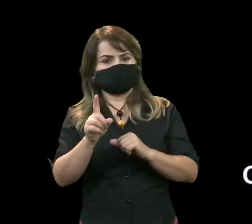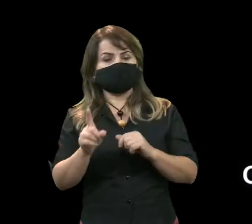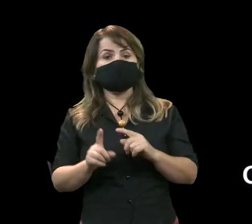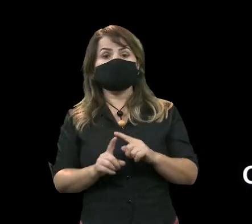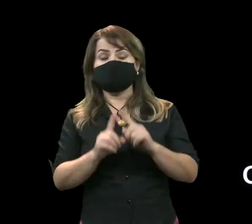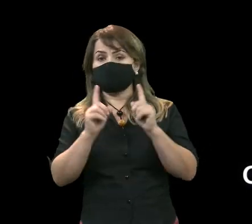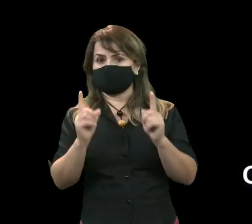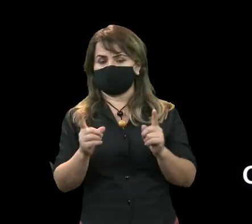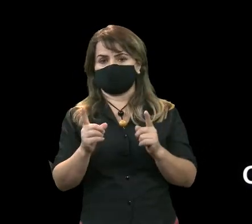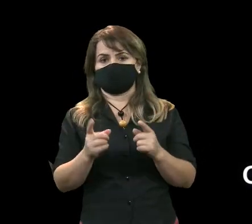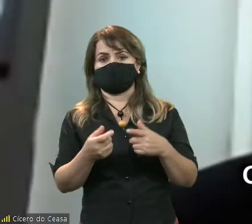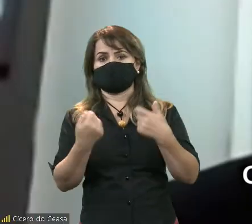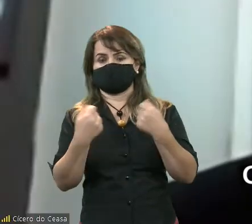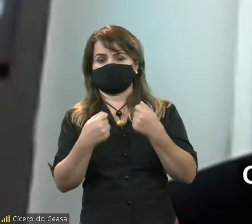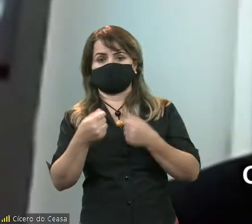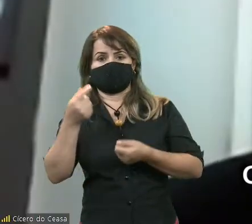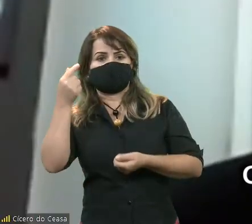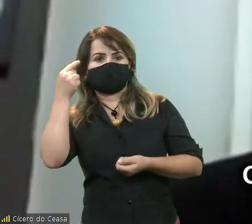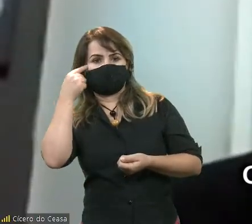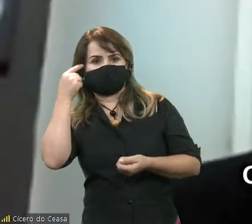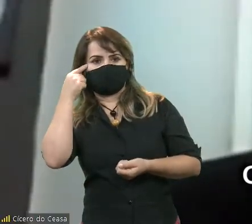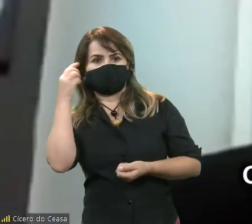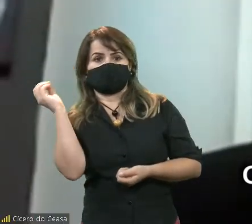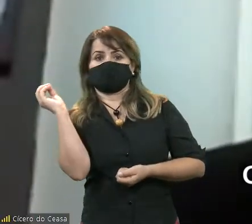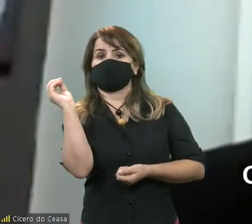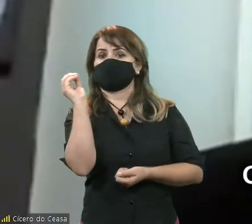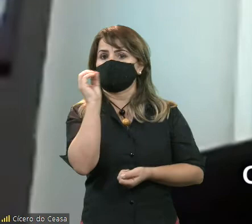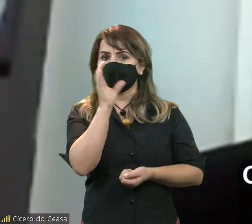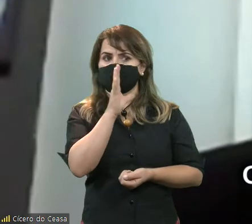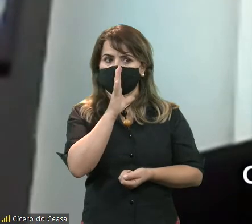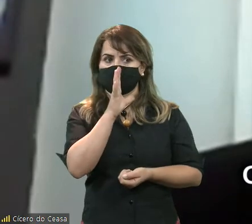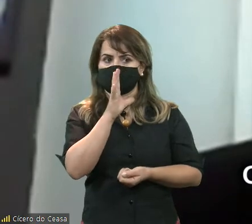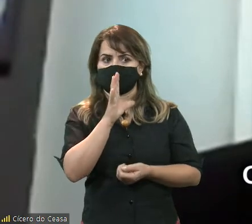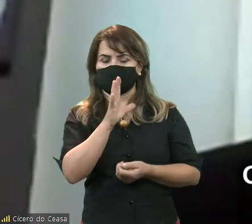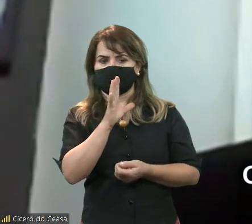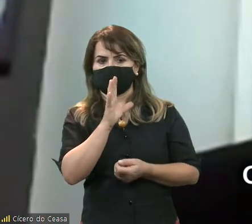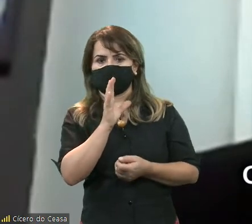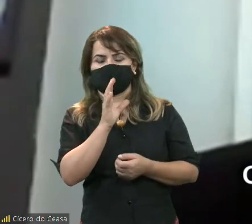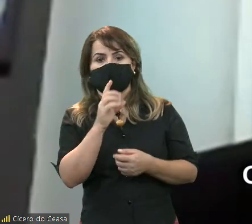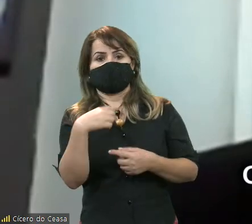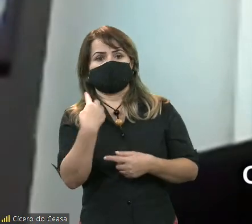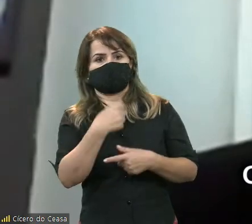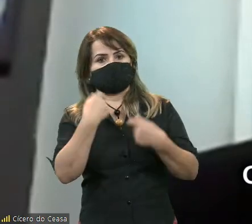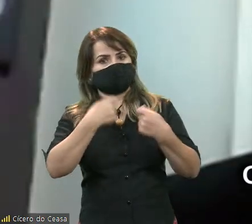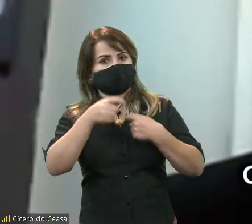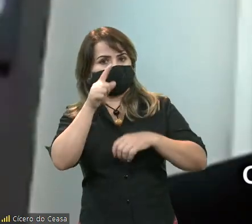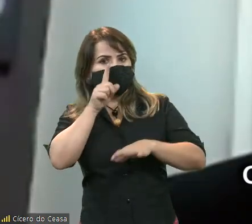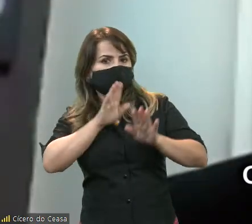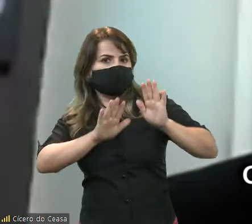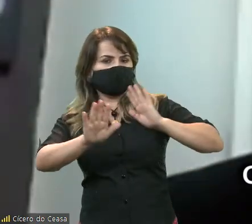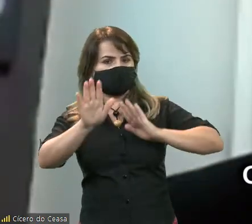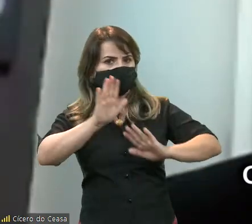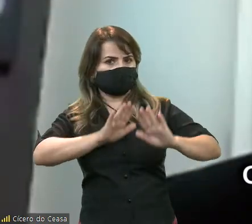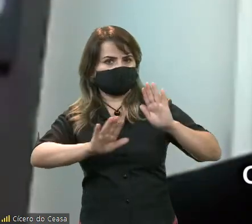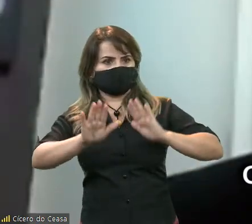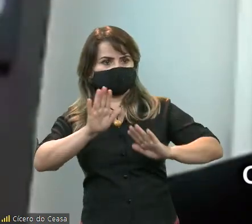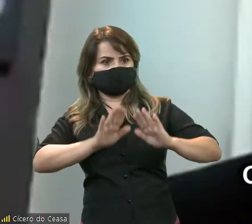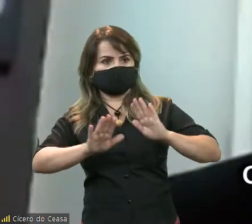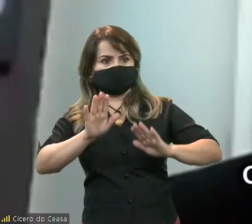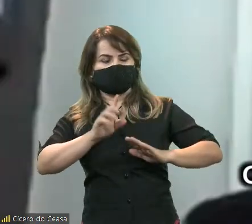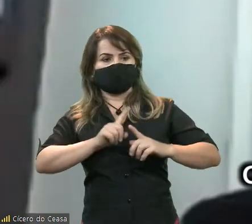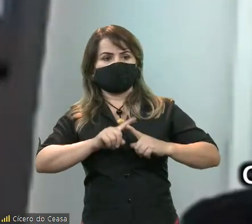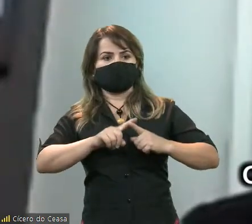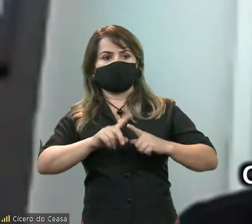pensar em algo novo num momento desse também, temos que tomar certo cuidado, porque quem está aí de